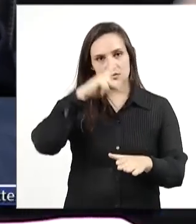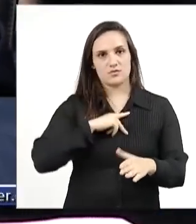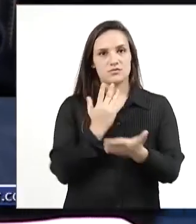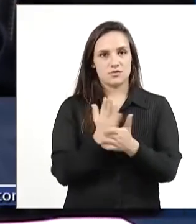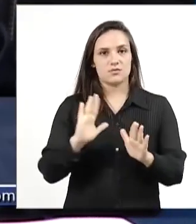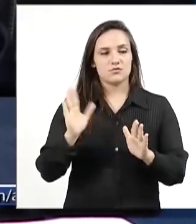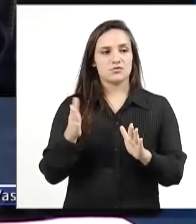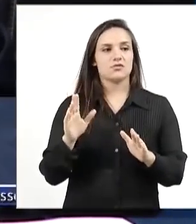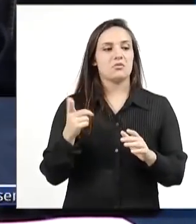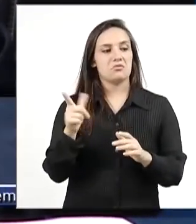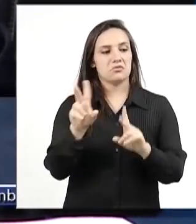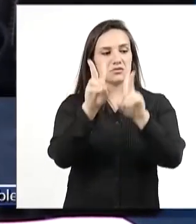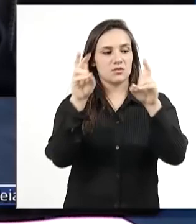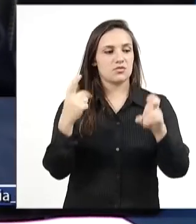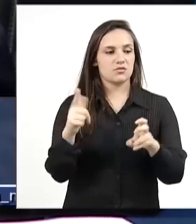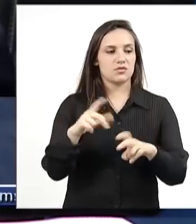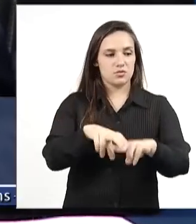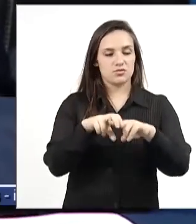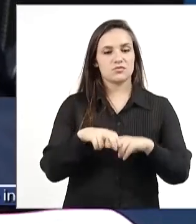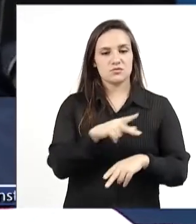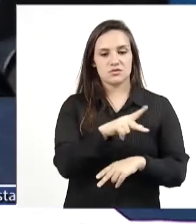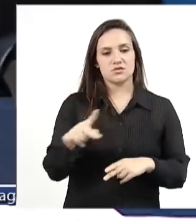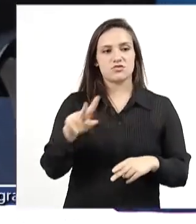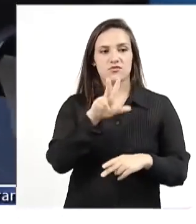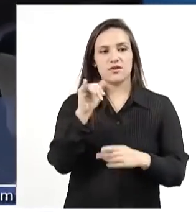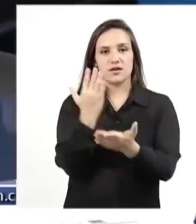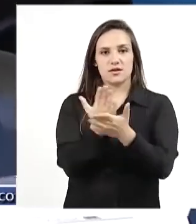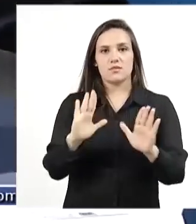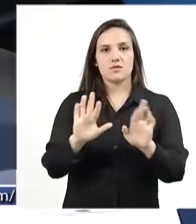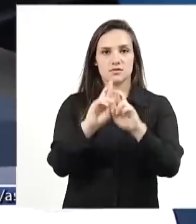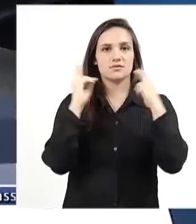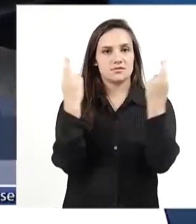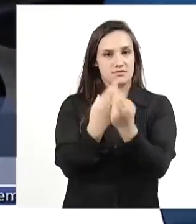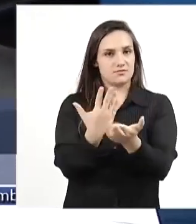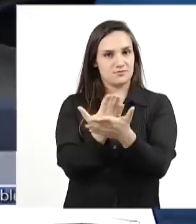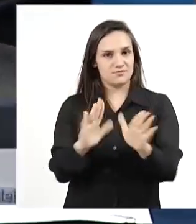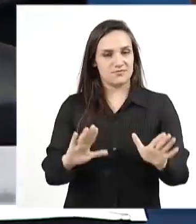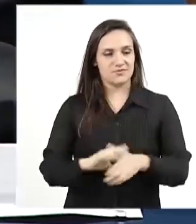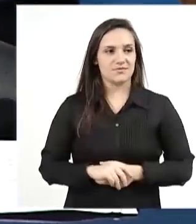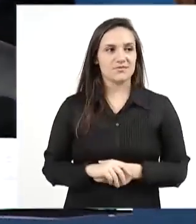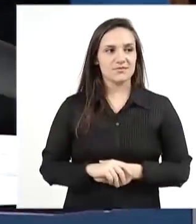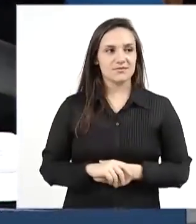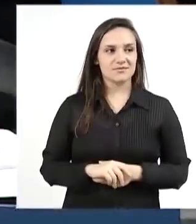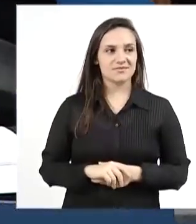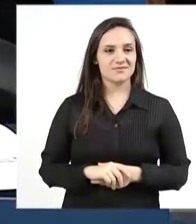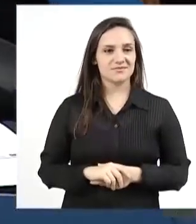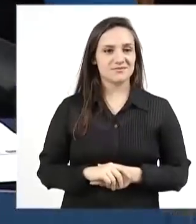nada mais havendo a tratar, essa presidência vai declarar encerrada a presente sessão. Está encerrada.